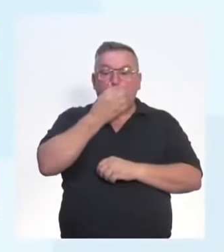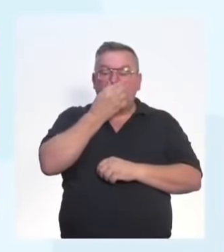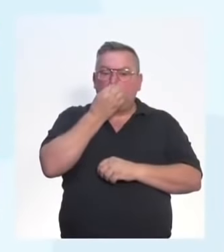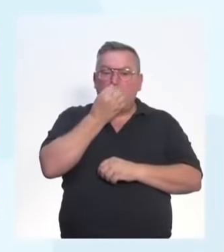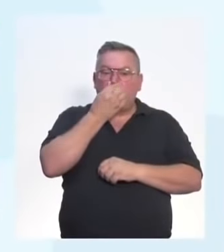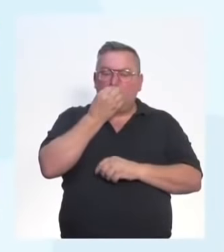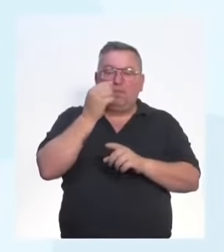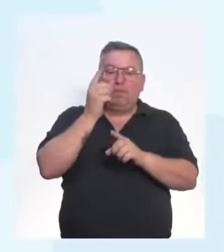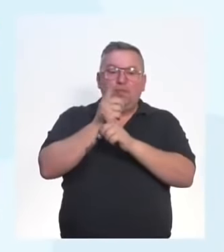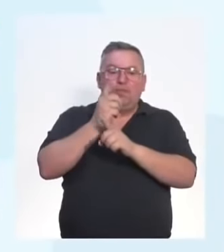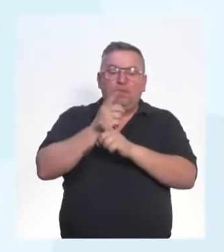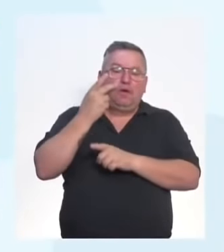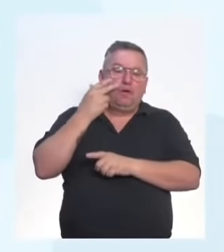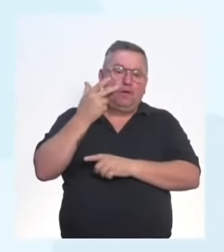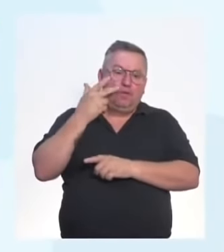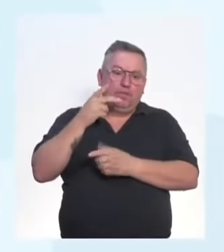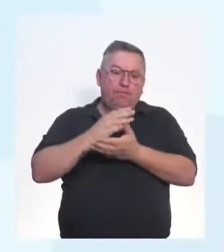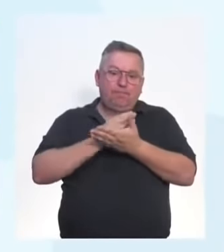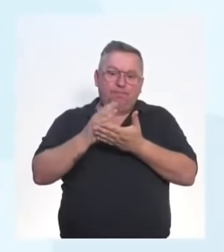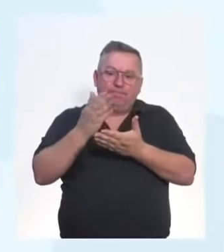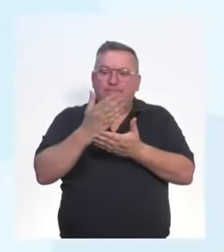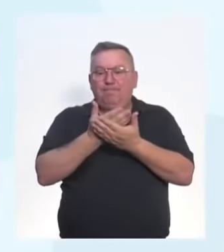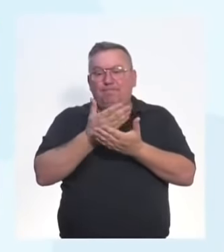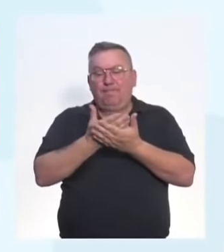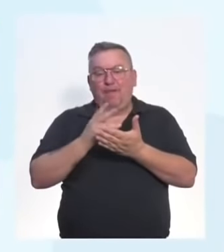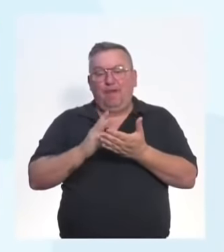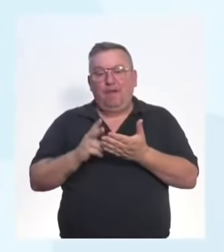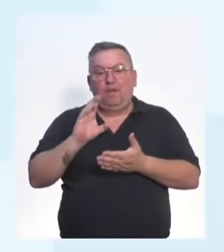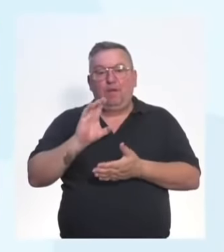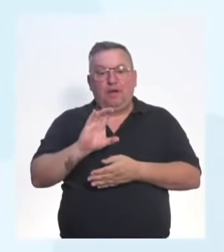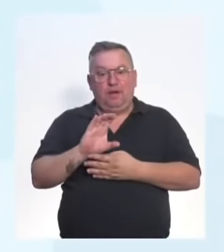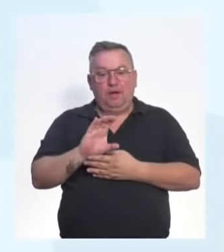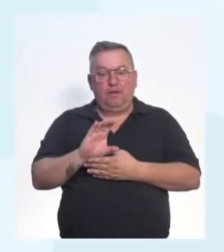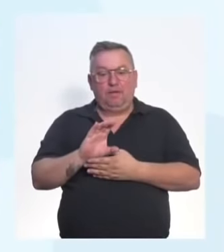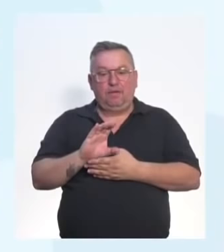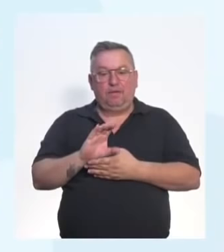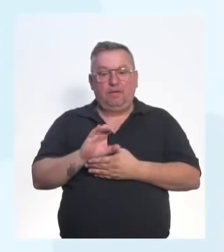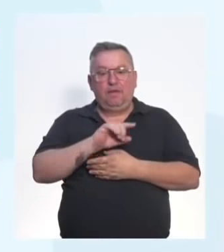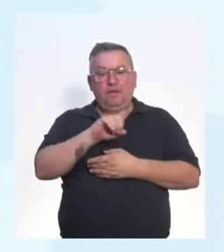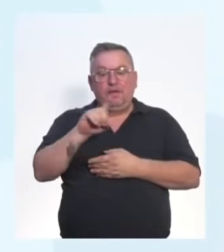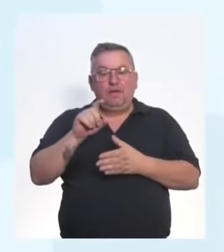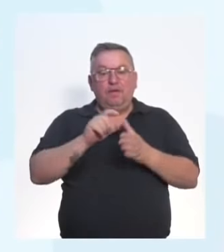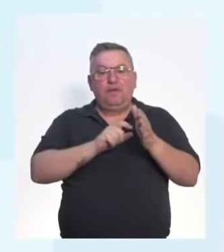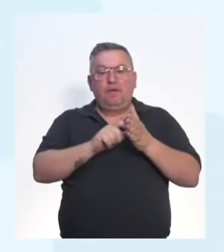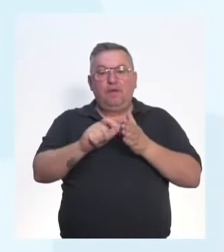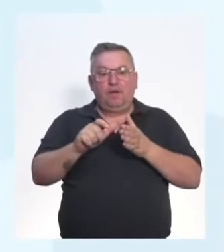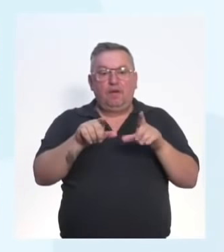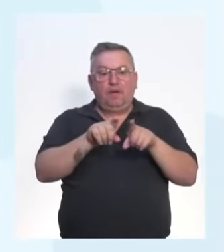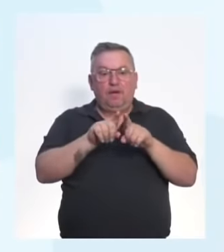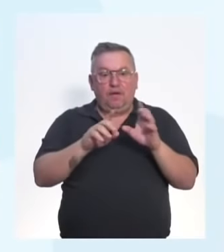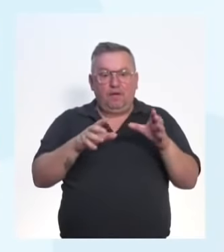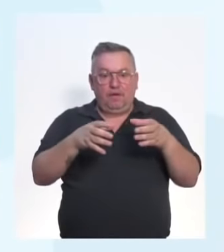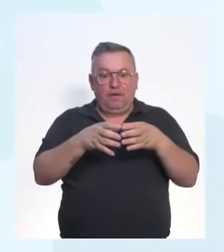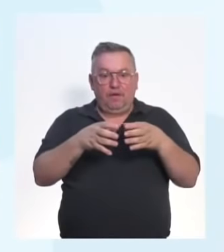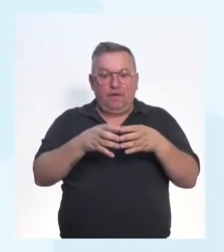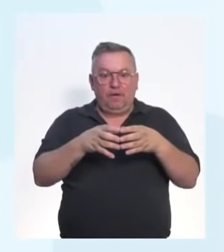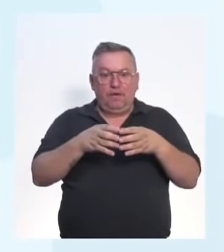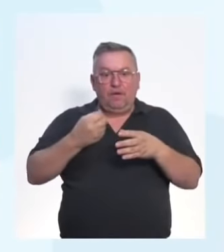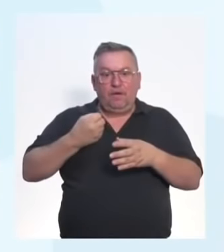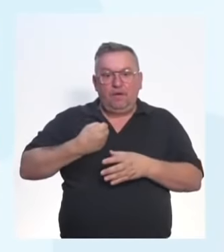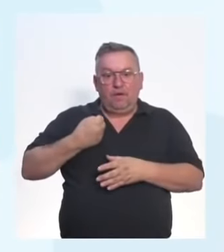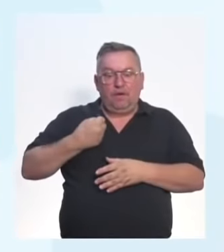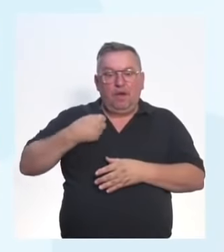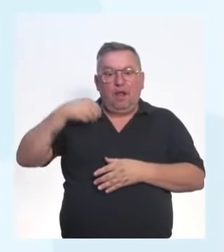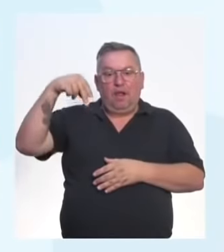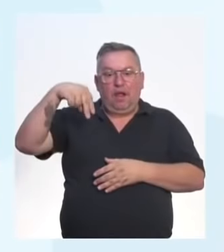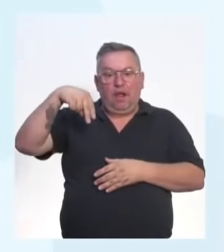vai encontrar, já é comum, né? A introdução da aula é sempre esse conceito, e esse conjunto dos números